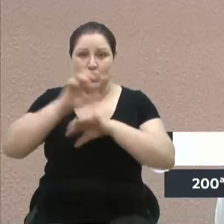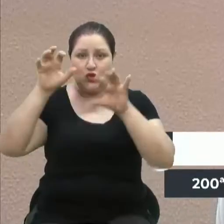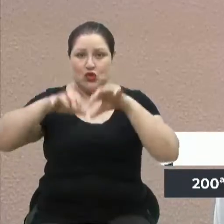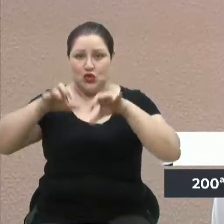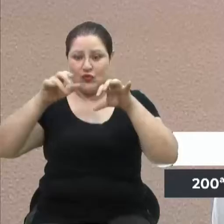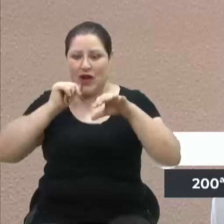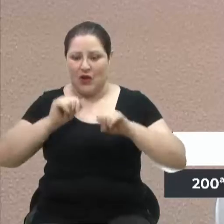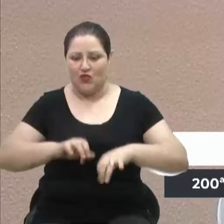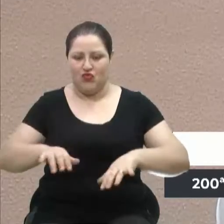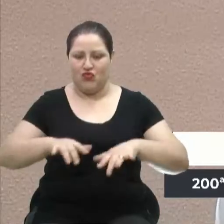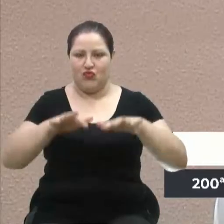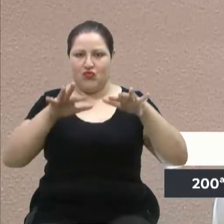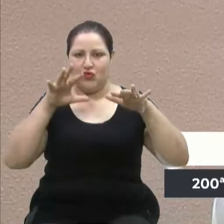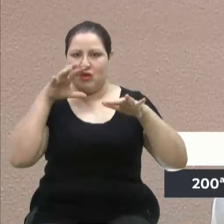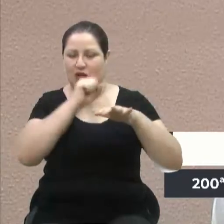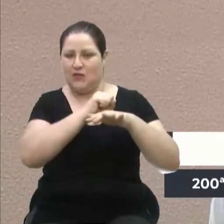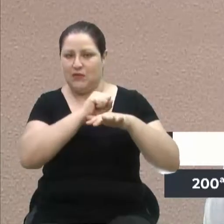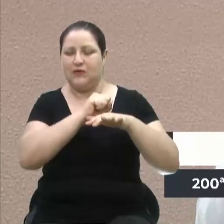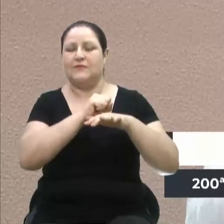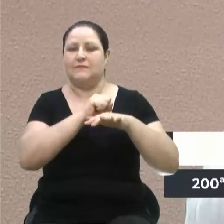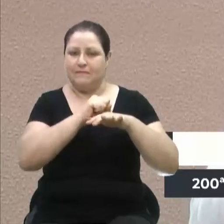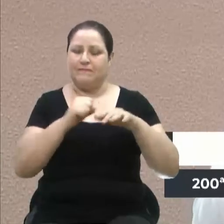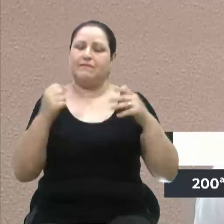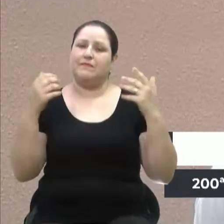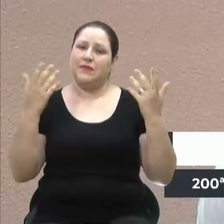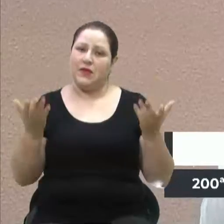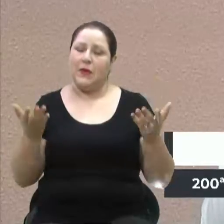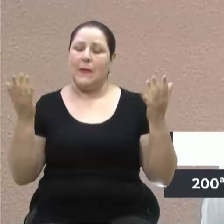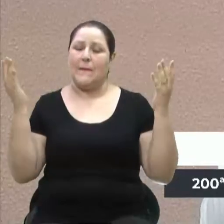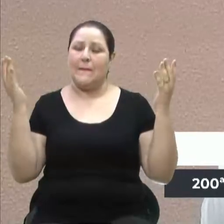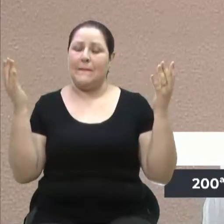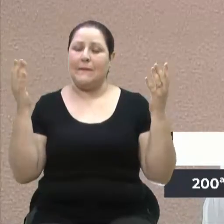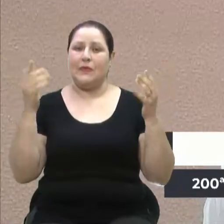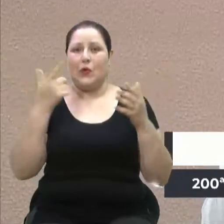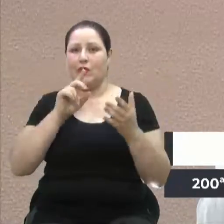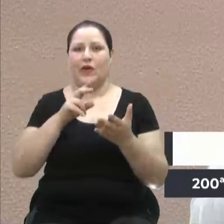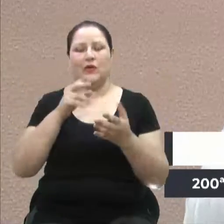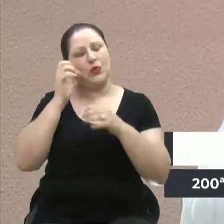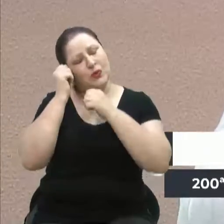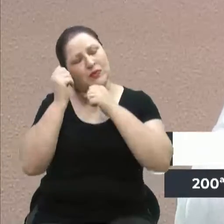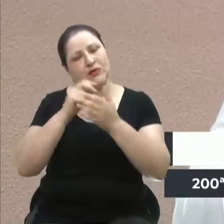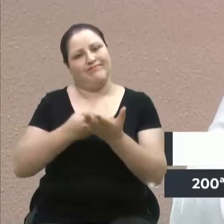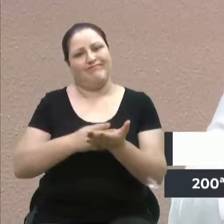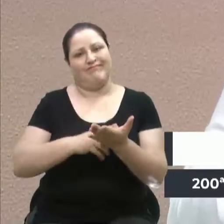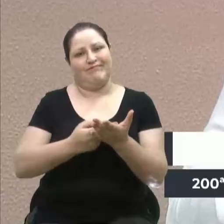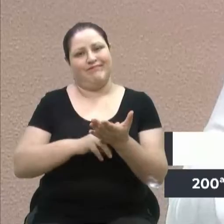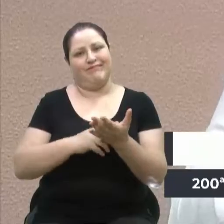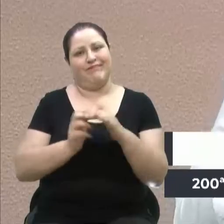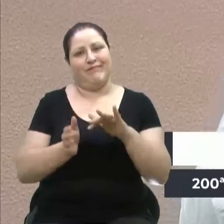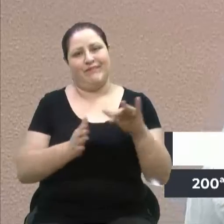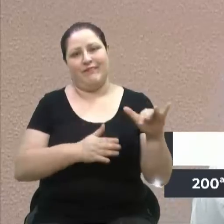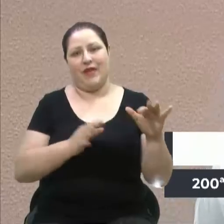parabéns ao governo, parabéns aos técnicos, né, que têm toda a capacidade de compreender quais